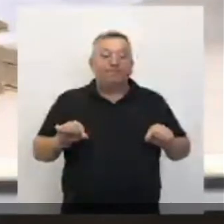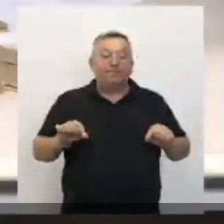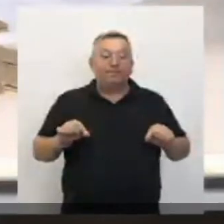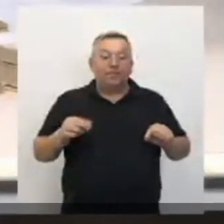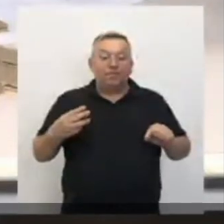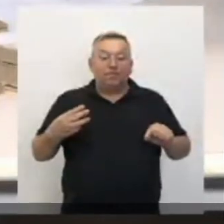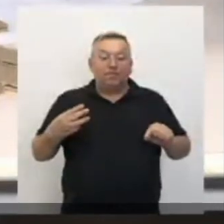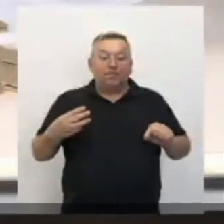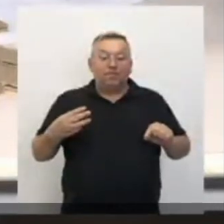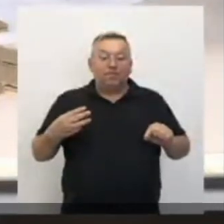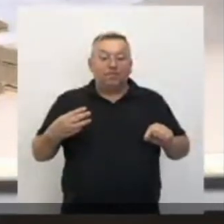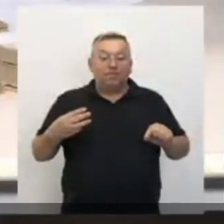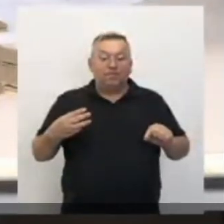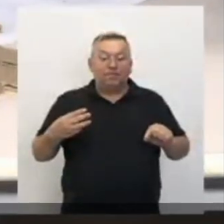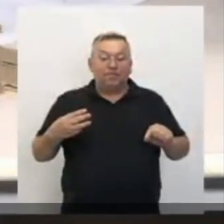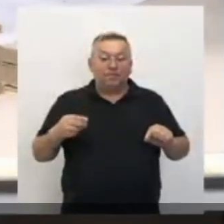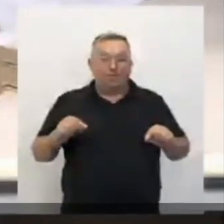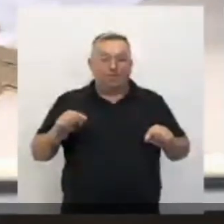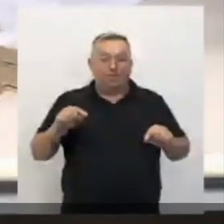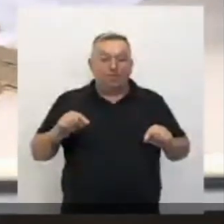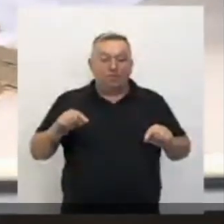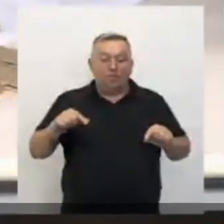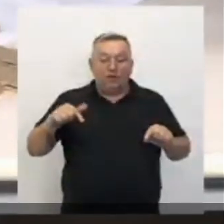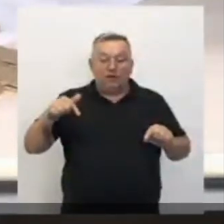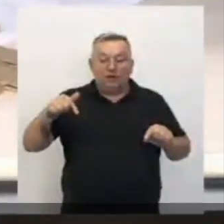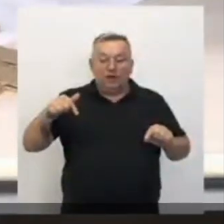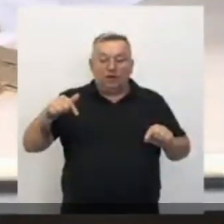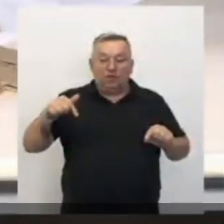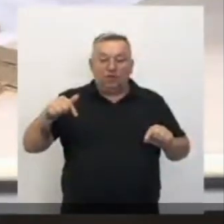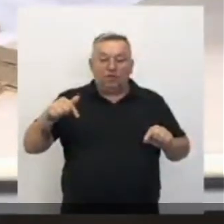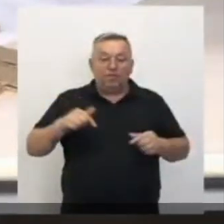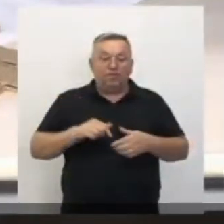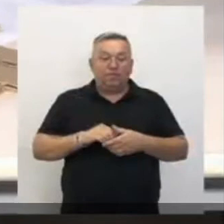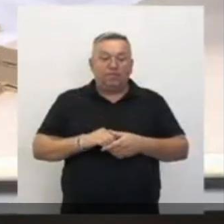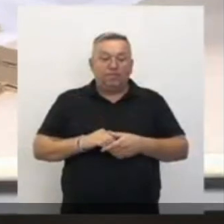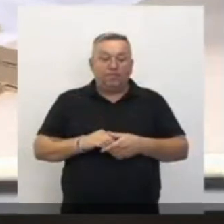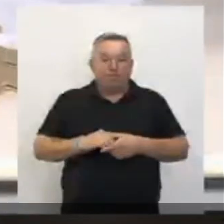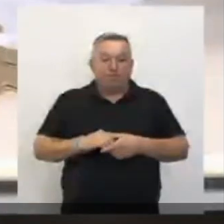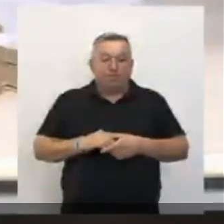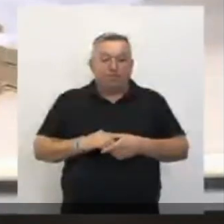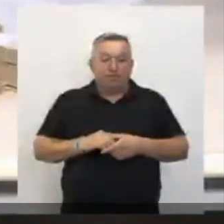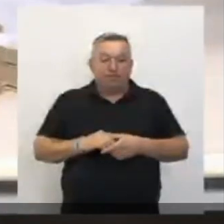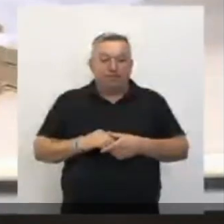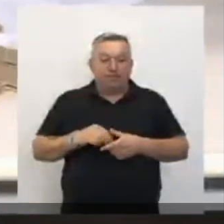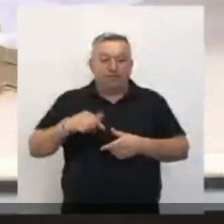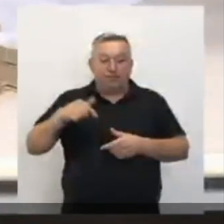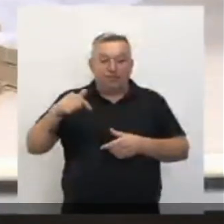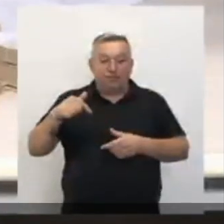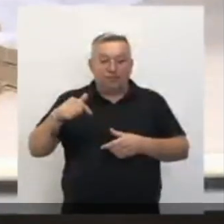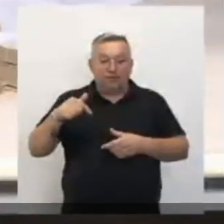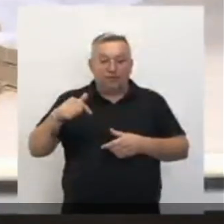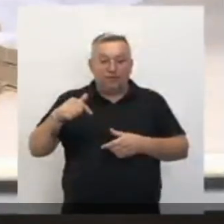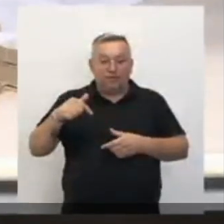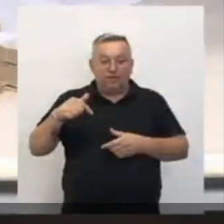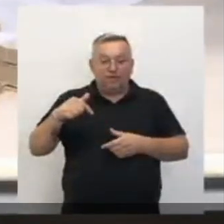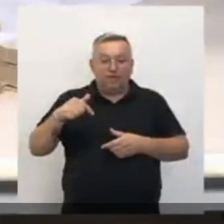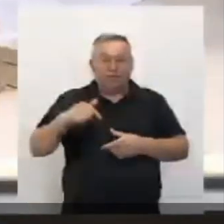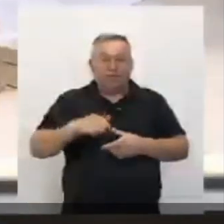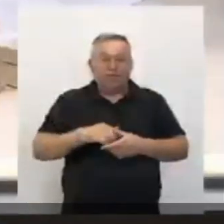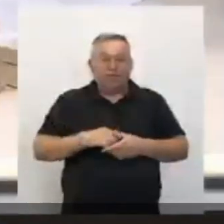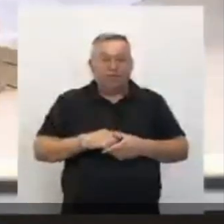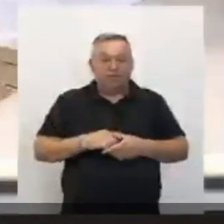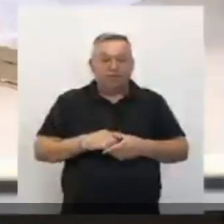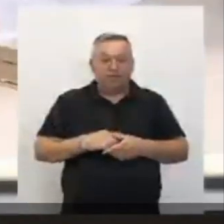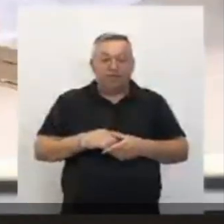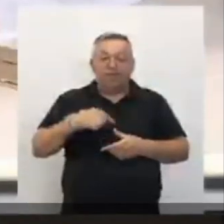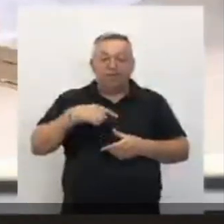3 aqui de altura e 7 nessa outra altura. Então, eu tenho 7 como se fosse encaixado esse aqui, né? E